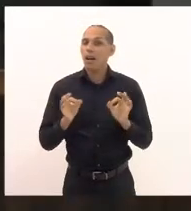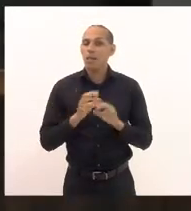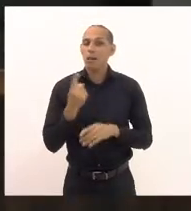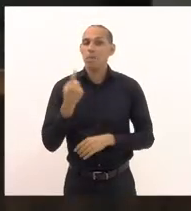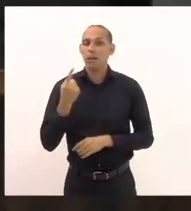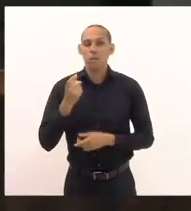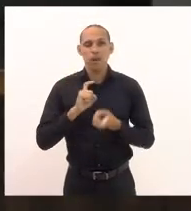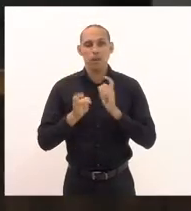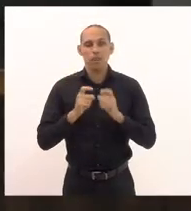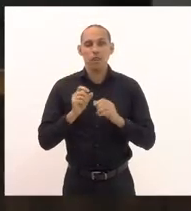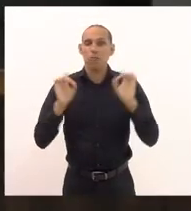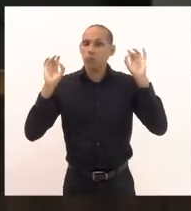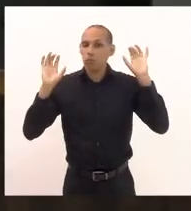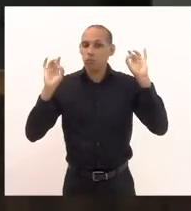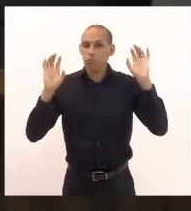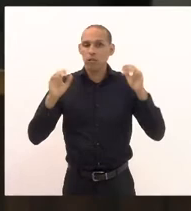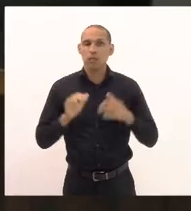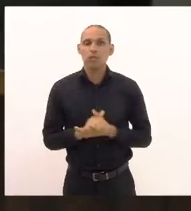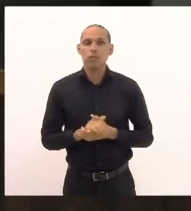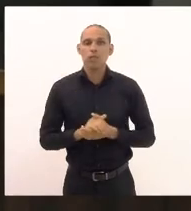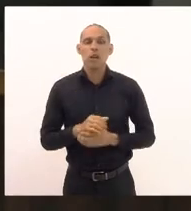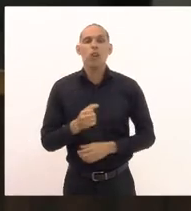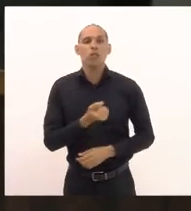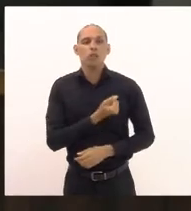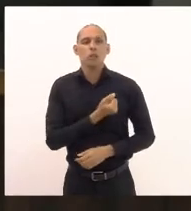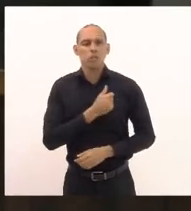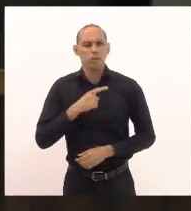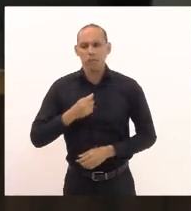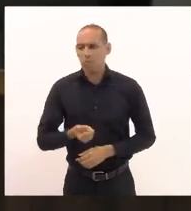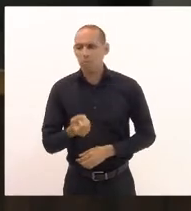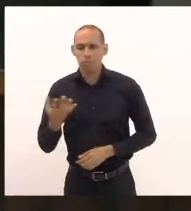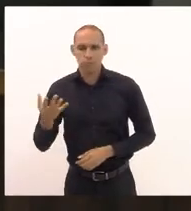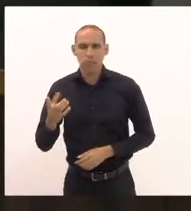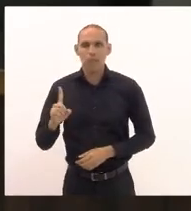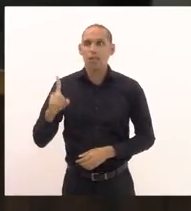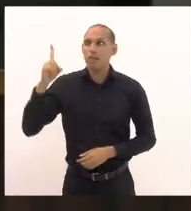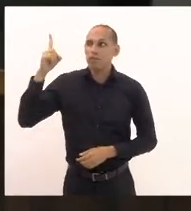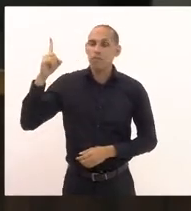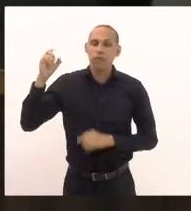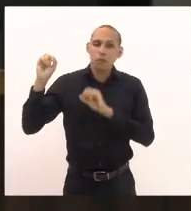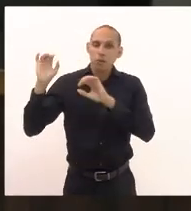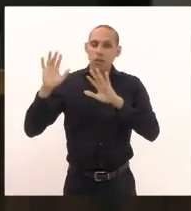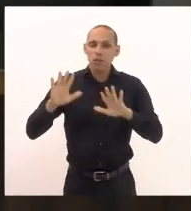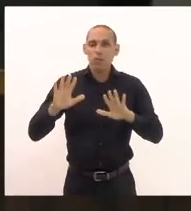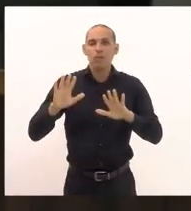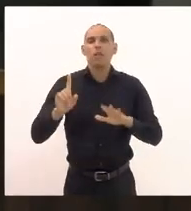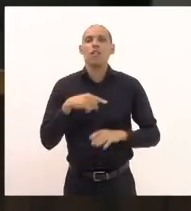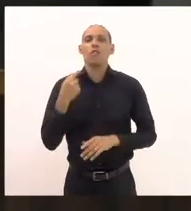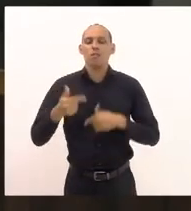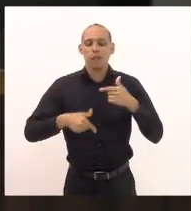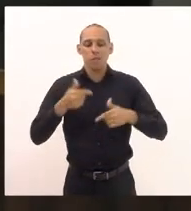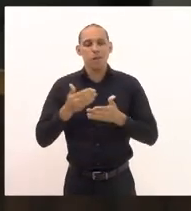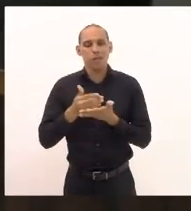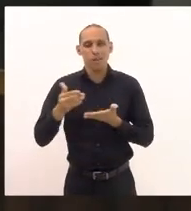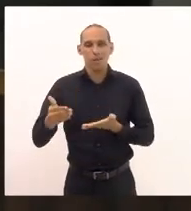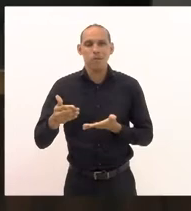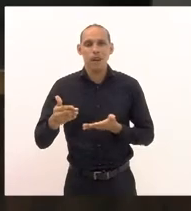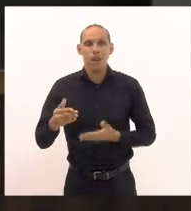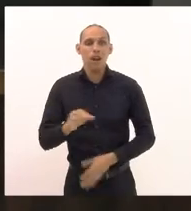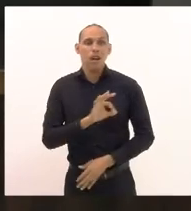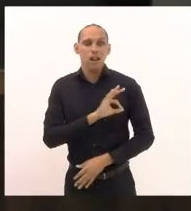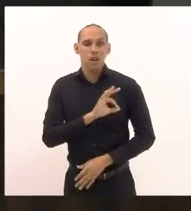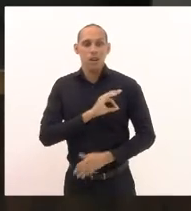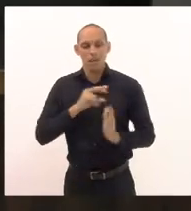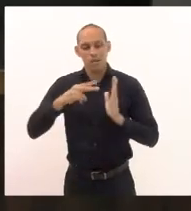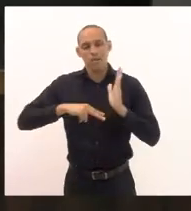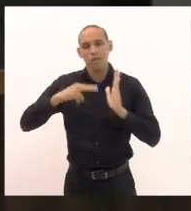sessão extraordinária do dia. Havendo número legal sobre a proteção de Deus, iniciamos o nosso trabalho. A presidência convida a deputada Marta Rocha para fazer a leitura da